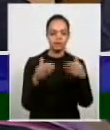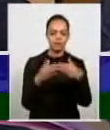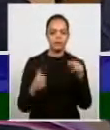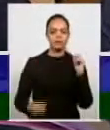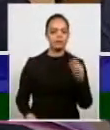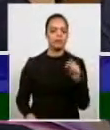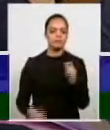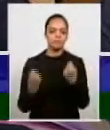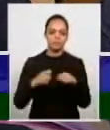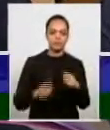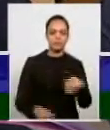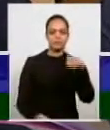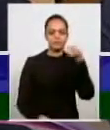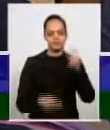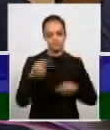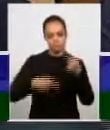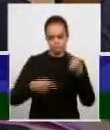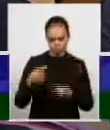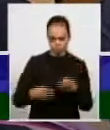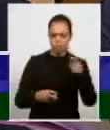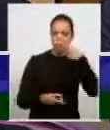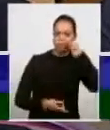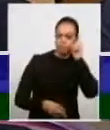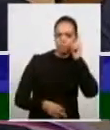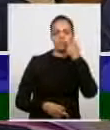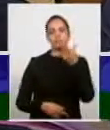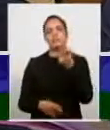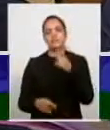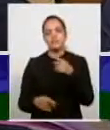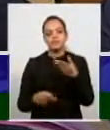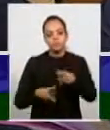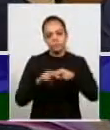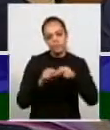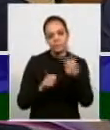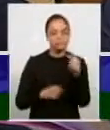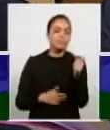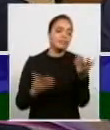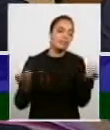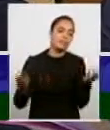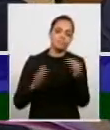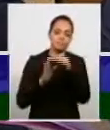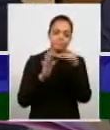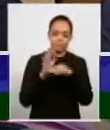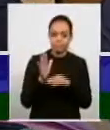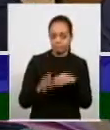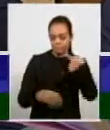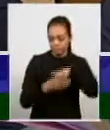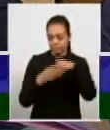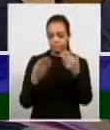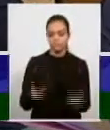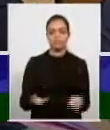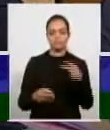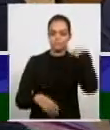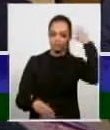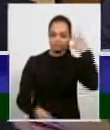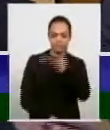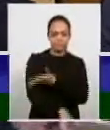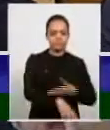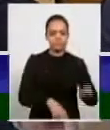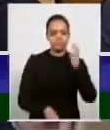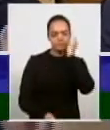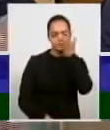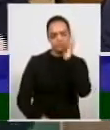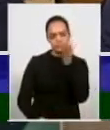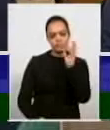que deveriam ser discutidos ontem, portanto, não houve a ordem do dia. Vereador Sebastião Galego,